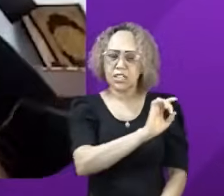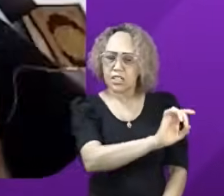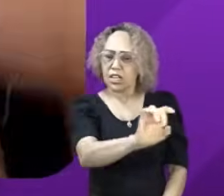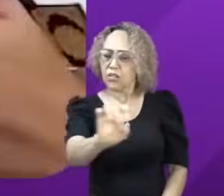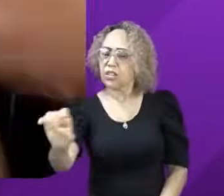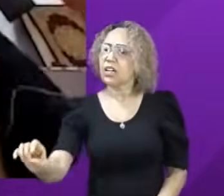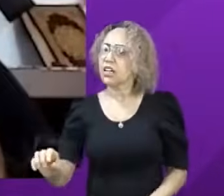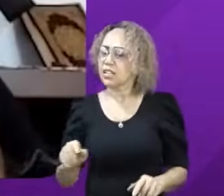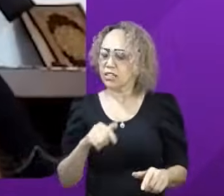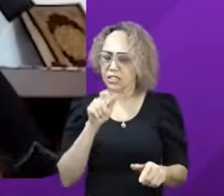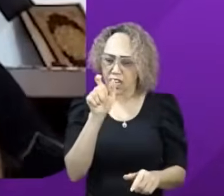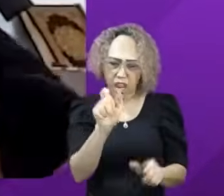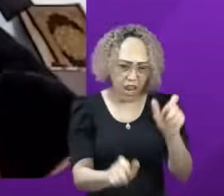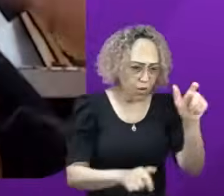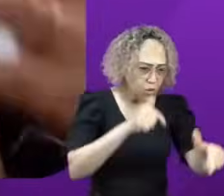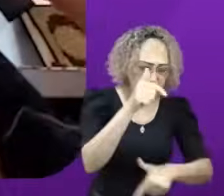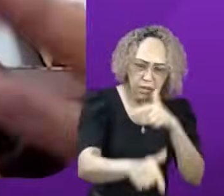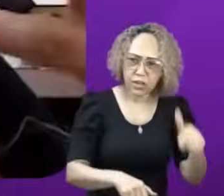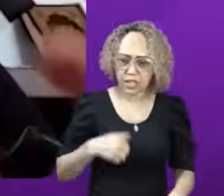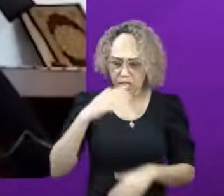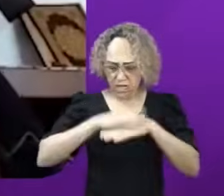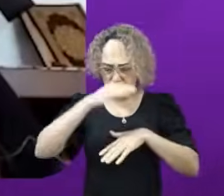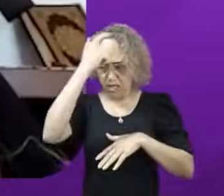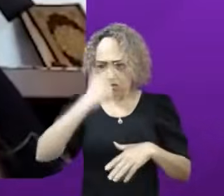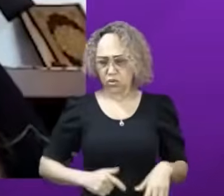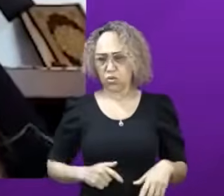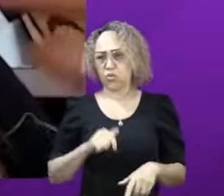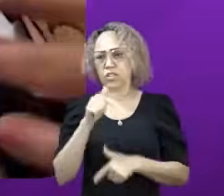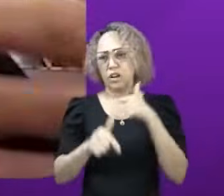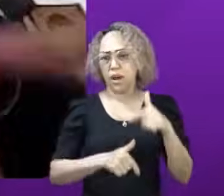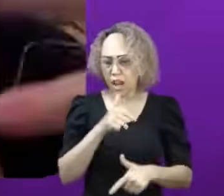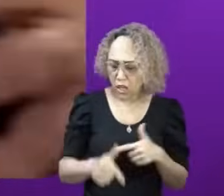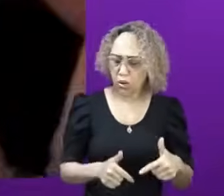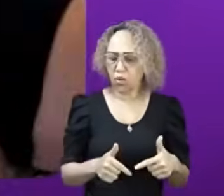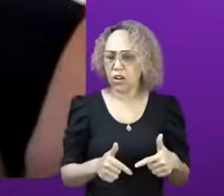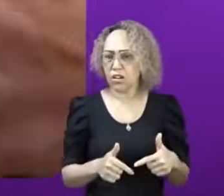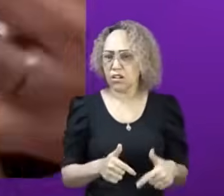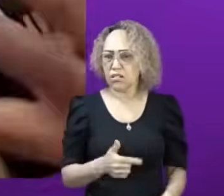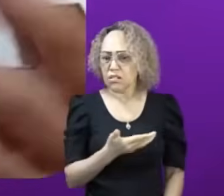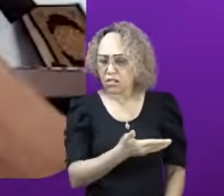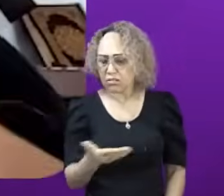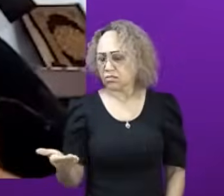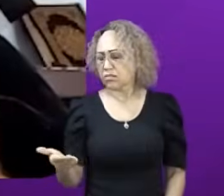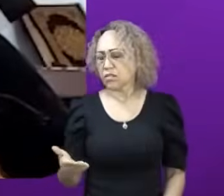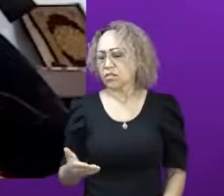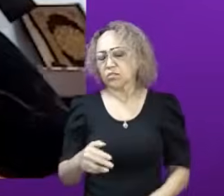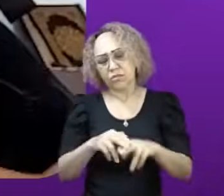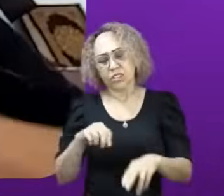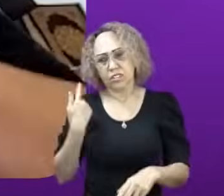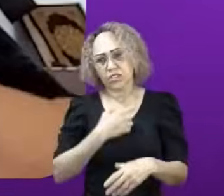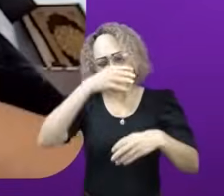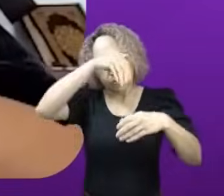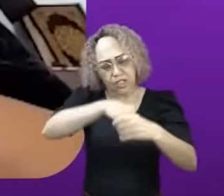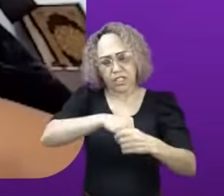trabalhadora. Eu sou uma trabalhadora, todas nós somos trabalhadoras. Portanto, a gente pertence à classe dos trabalhadores,